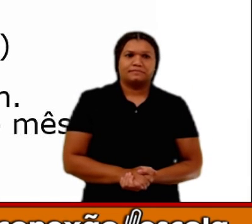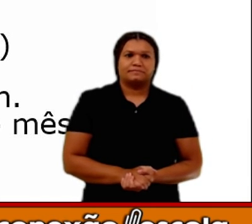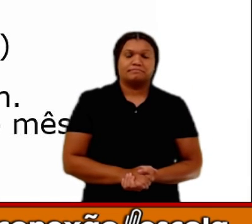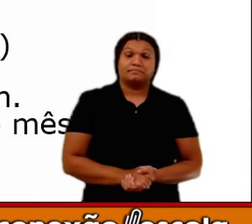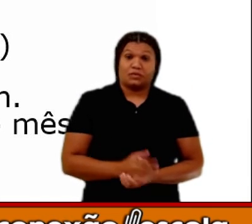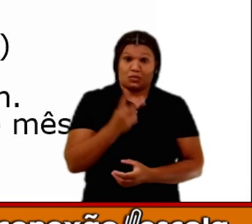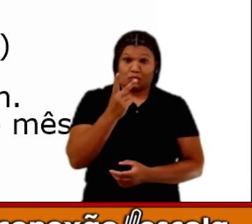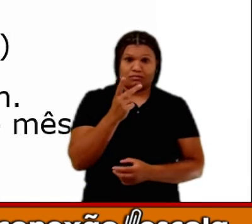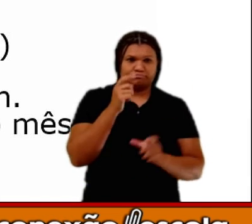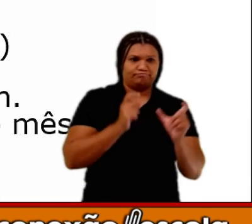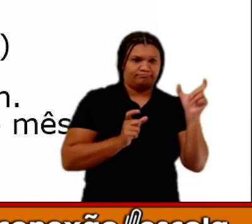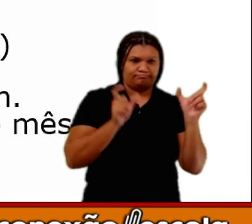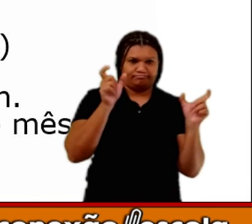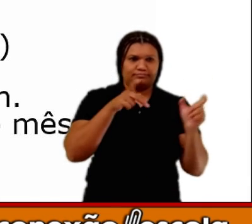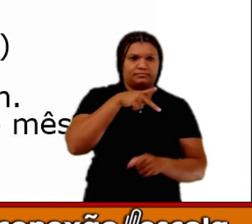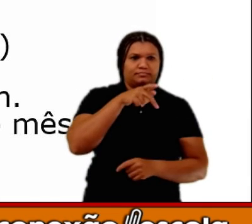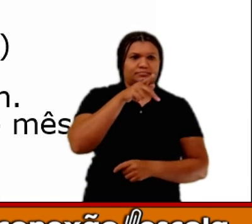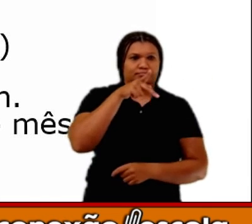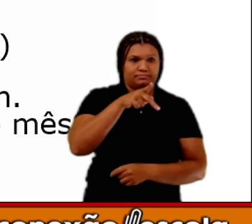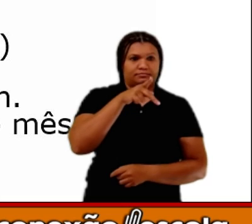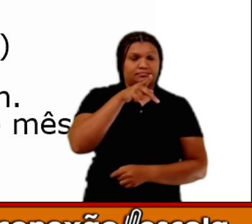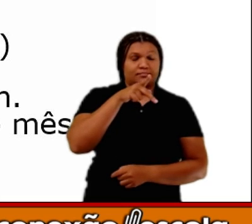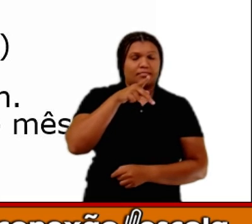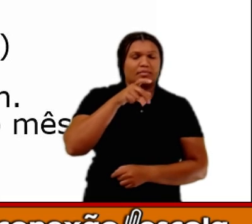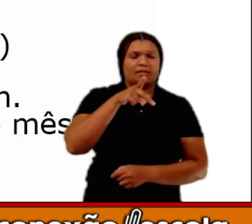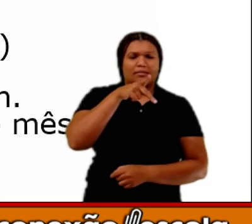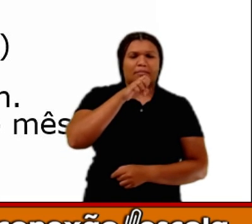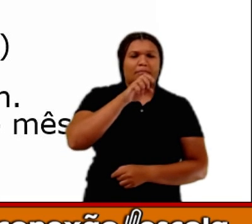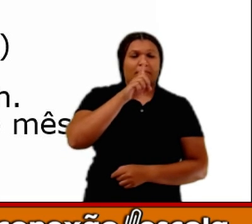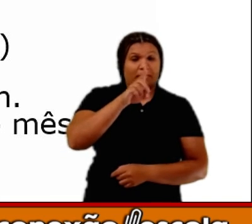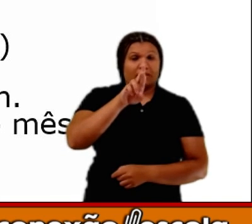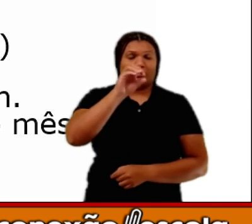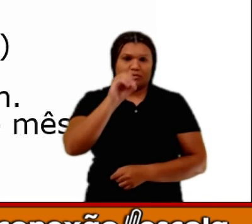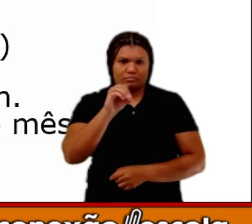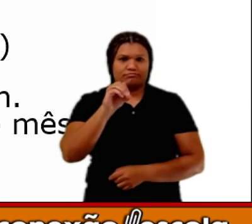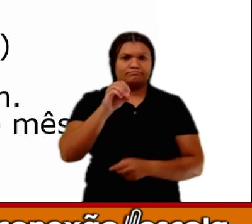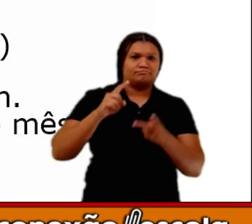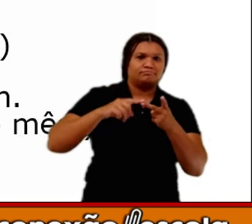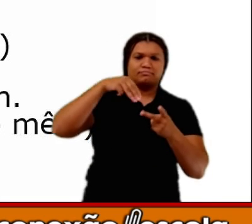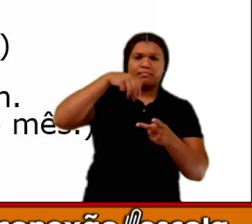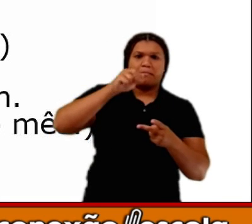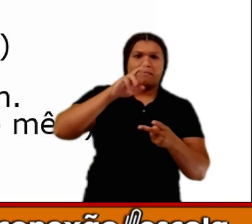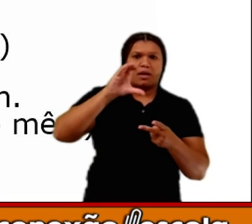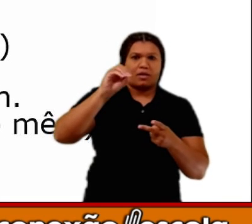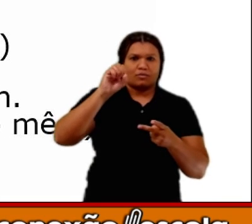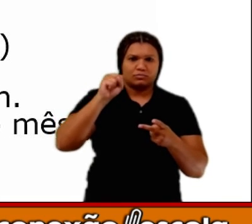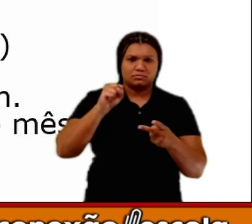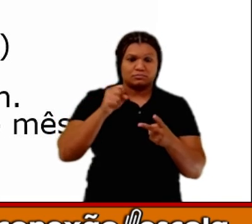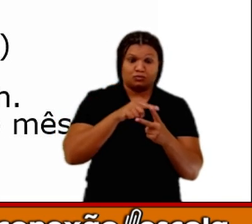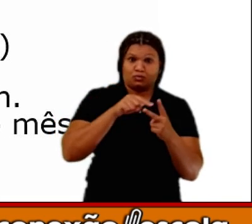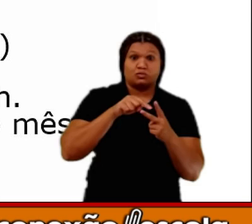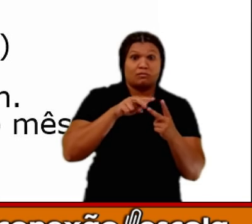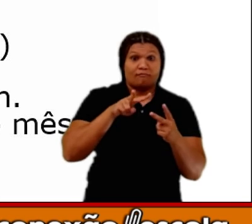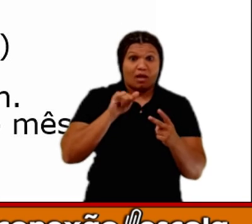esses dois personagens aí a gente traduzir significa Pedro e Marcos né e vão estudar geografia